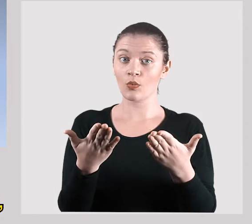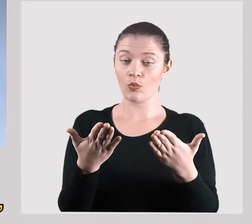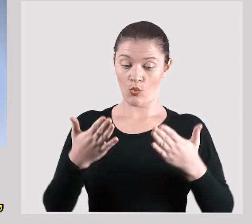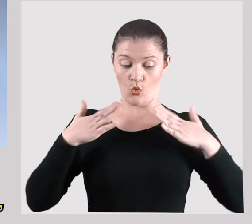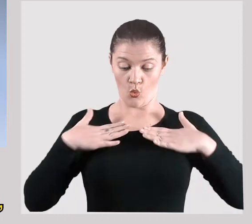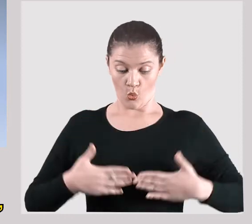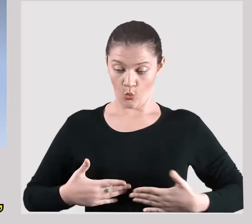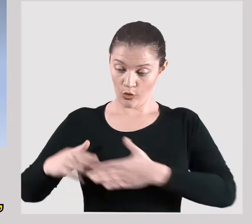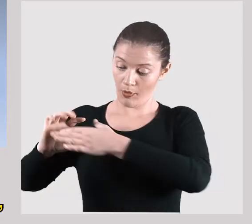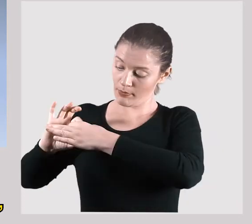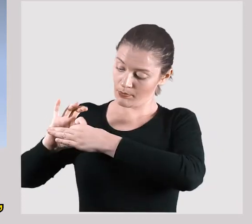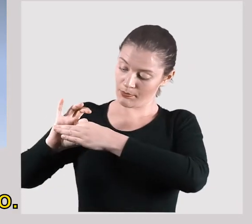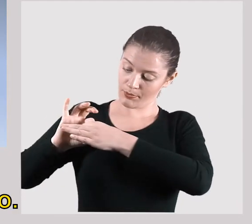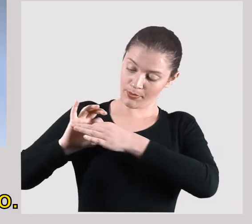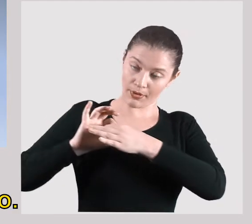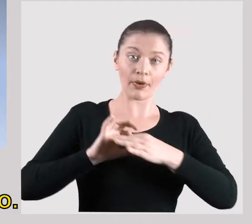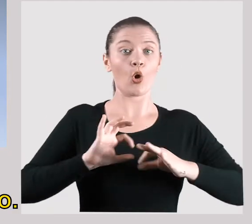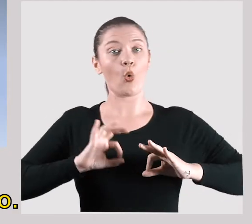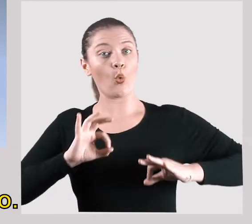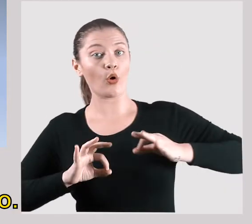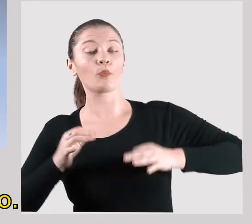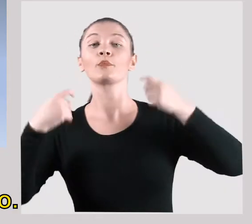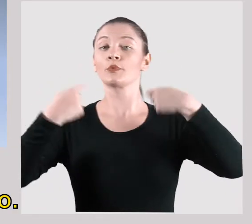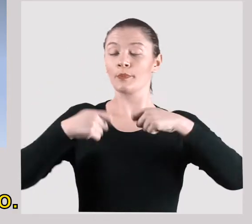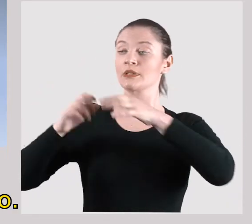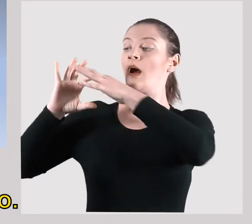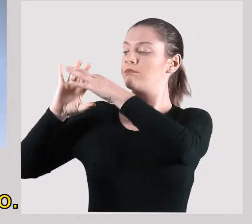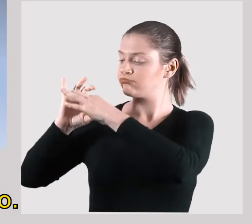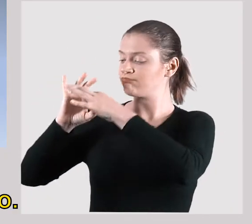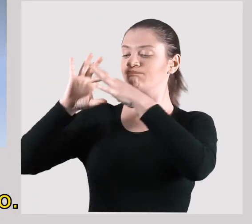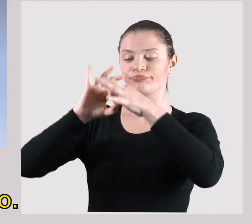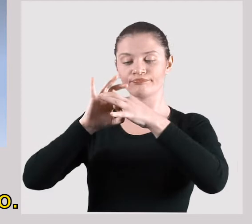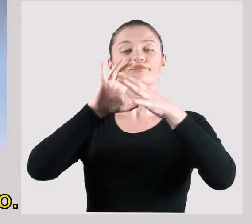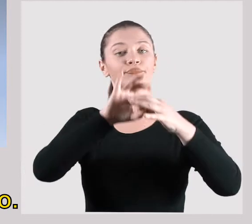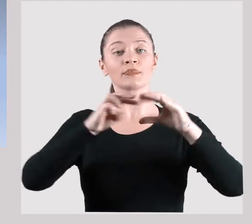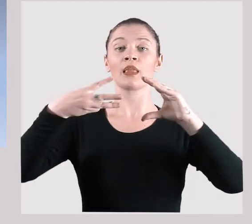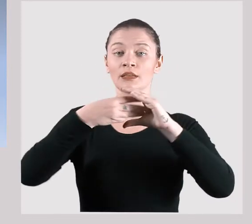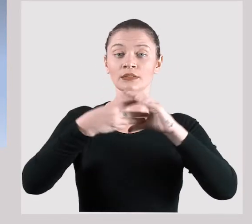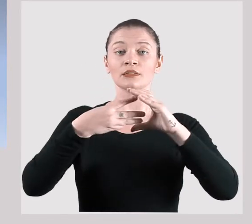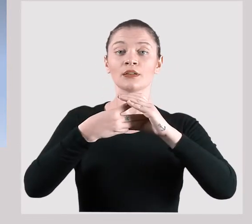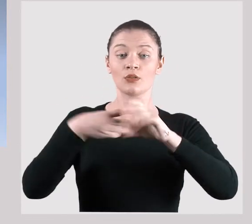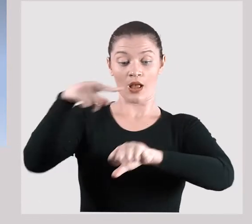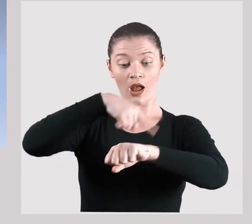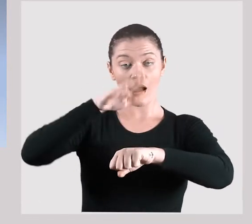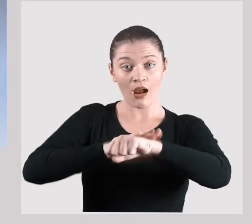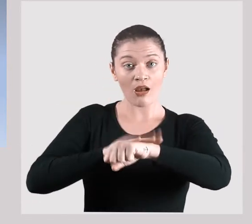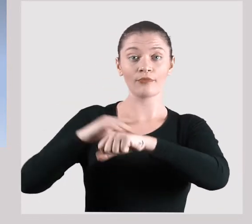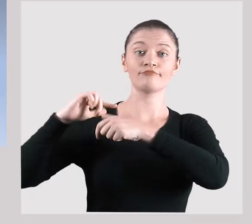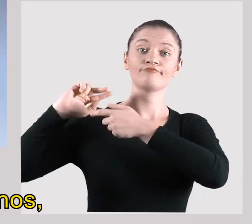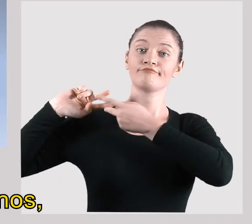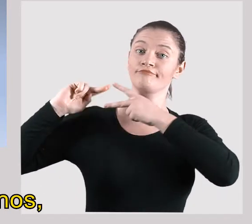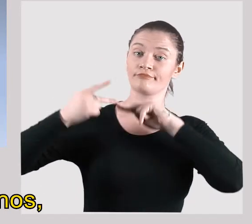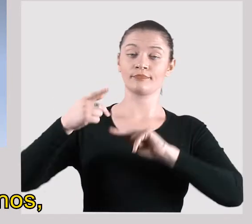Um hormônio precisa de outro, a célula tem um relógio biológico, as células elas são